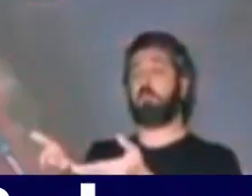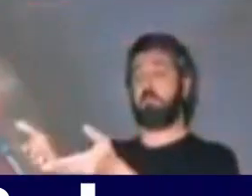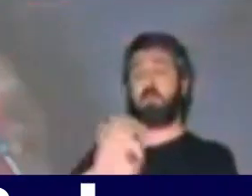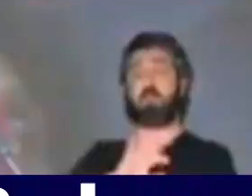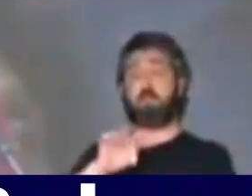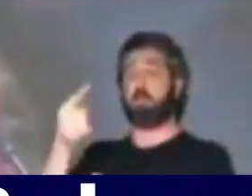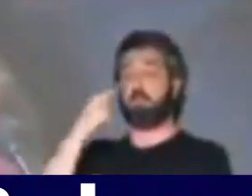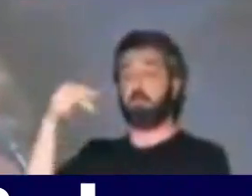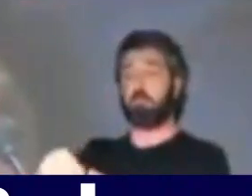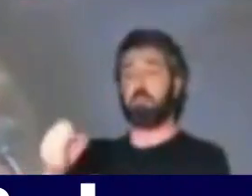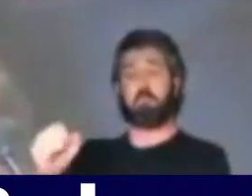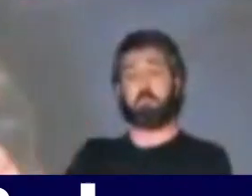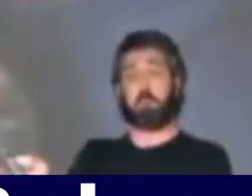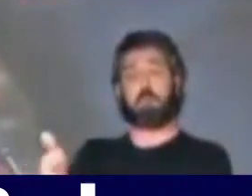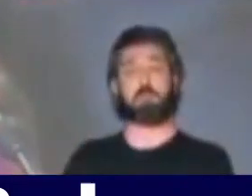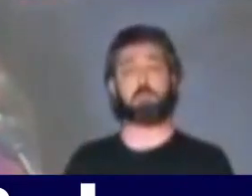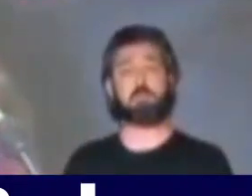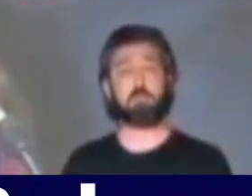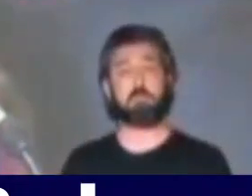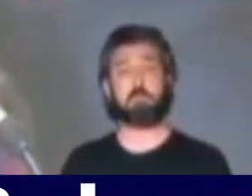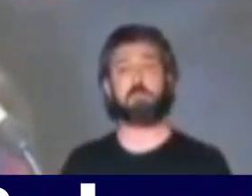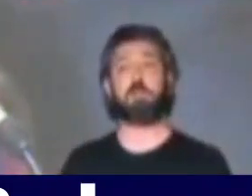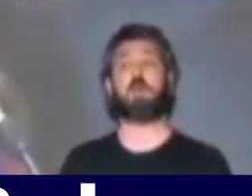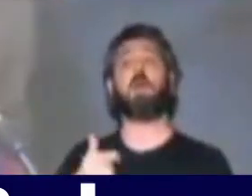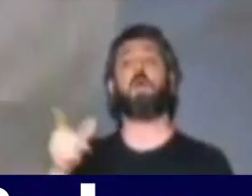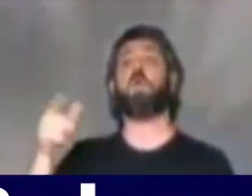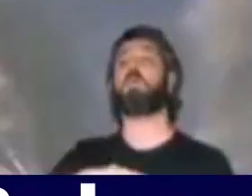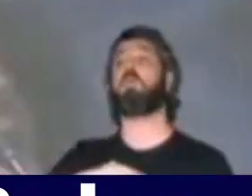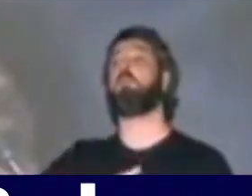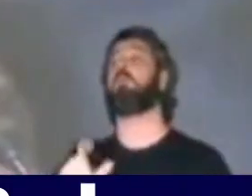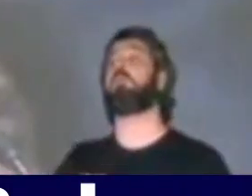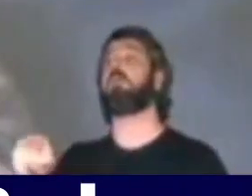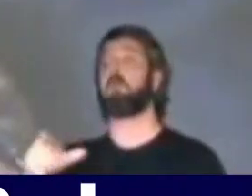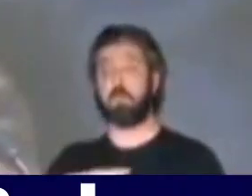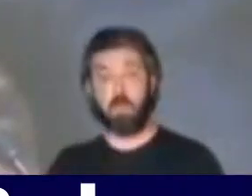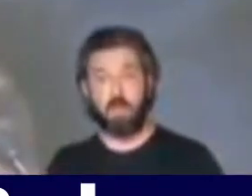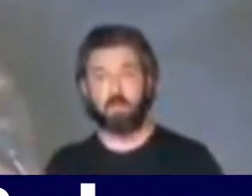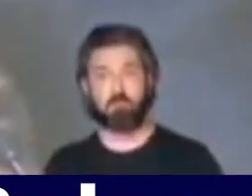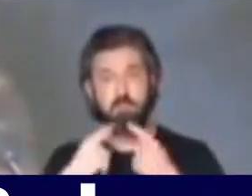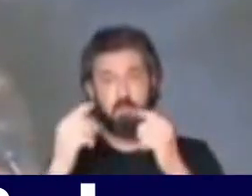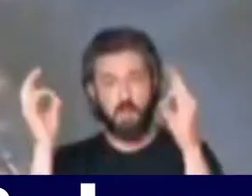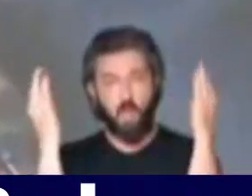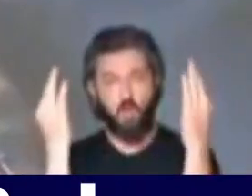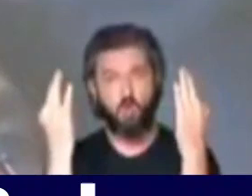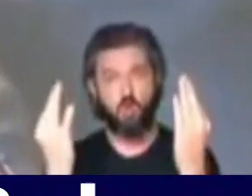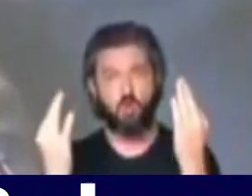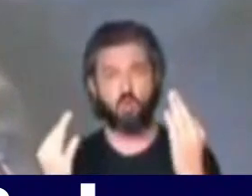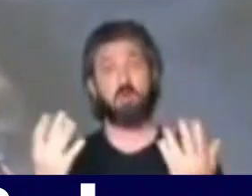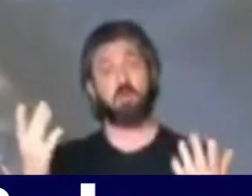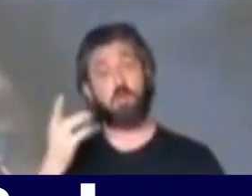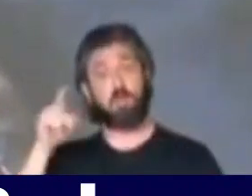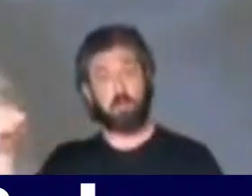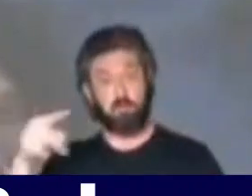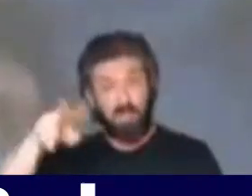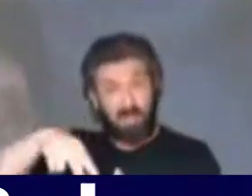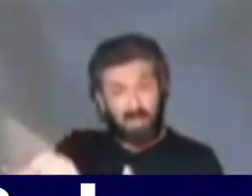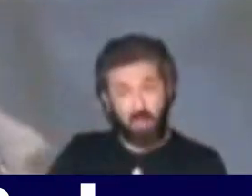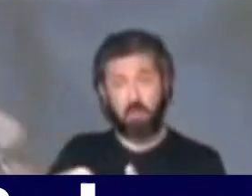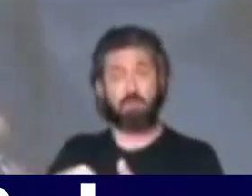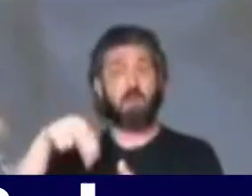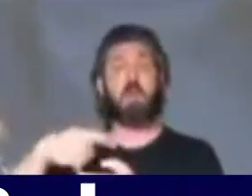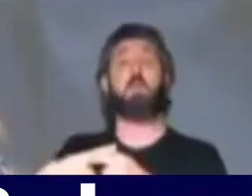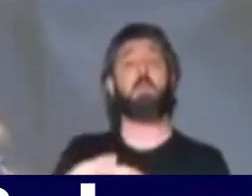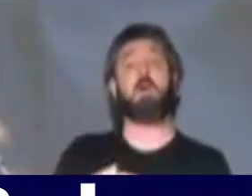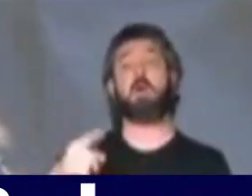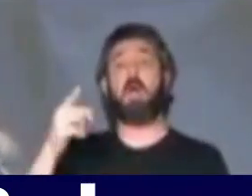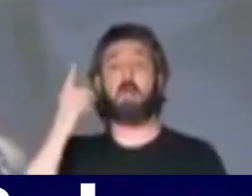Polícia Federal e disse, tá aqui meu telefone. Qual foi o outro cabra que teve coragem de fazer isso aqui? Nenhum. Portanto, o que o deputado leu aí, ele leu